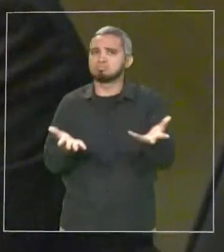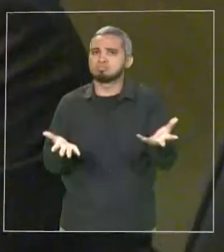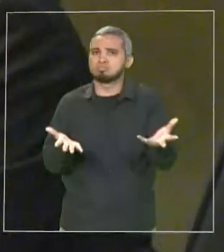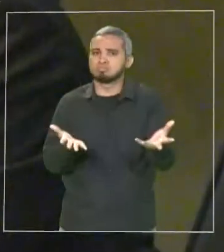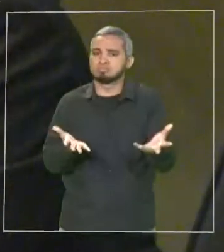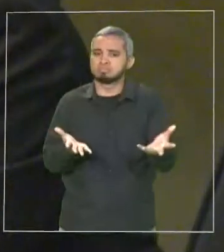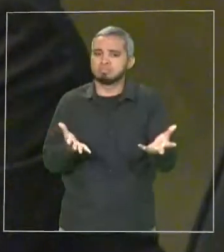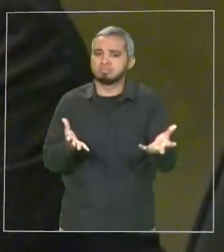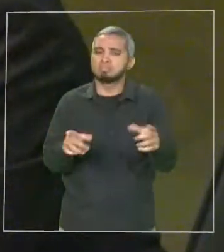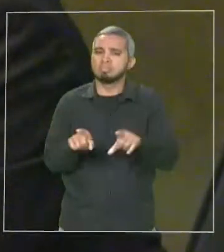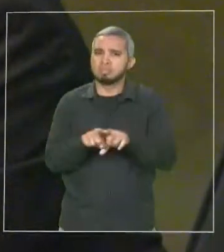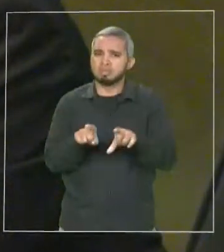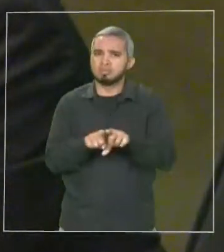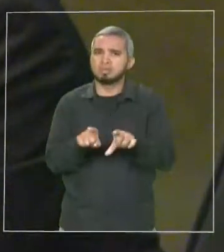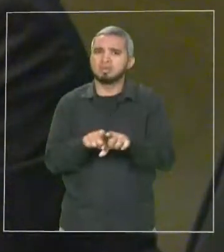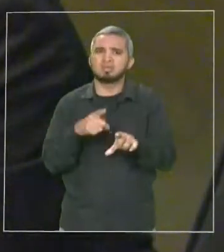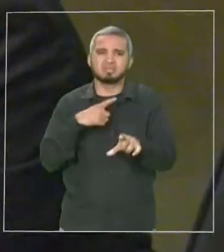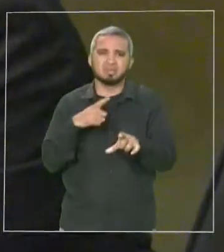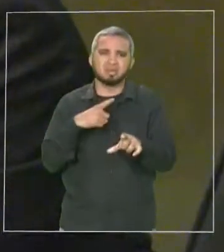diversas outras